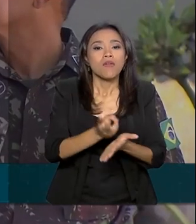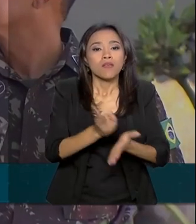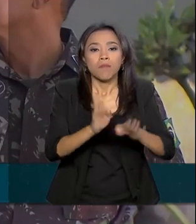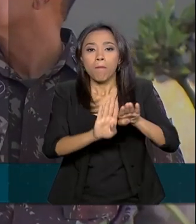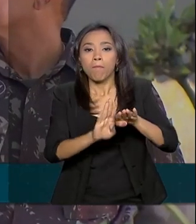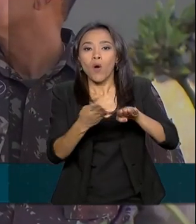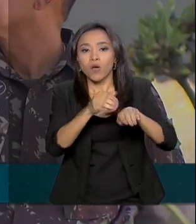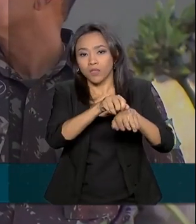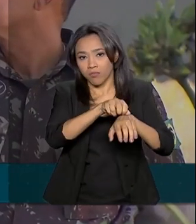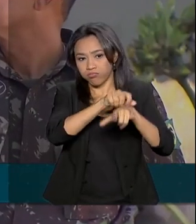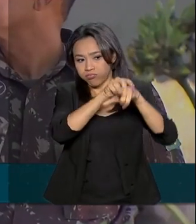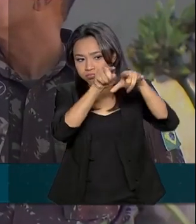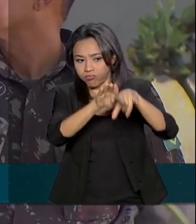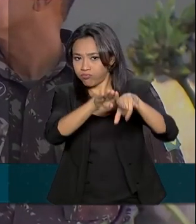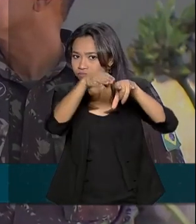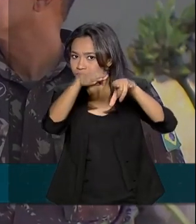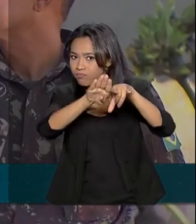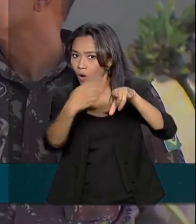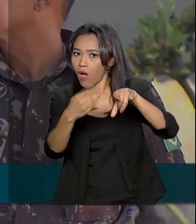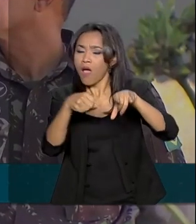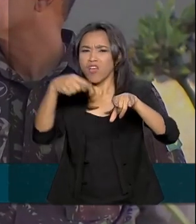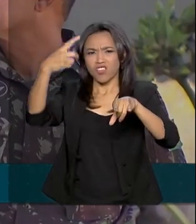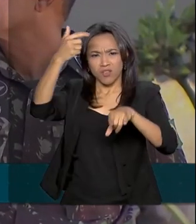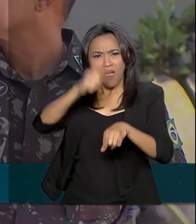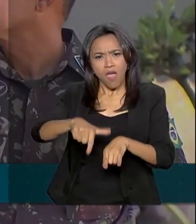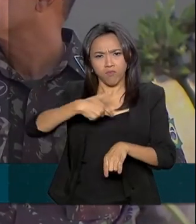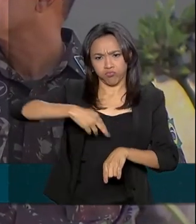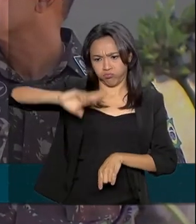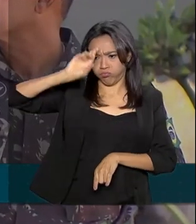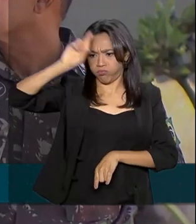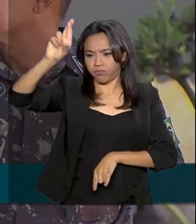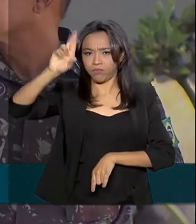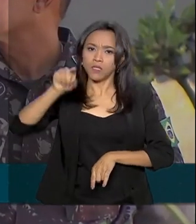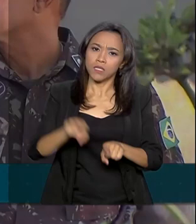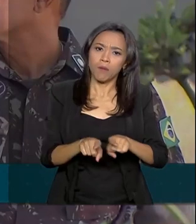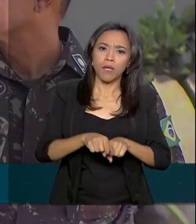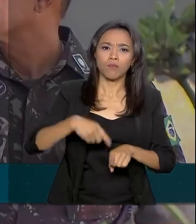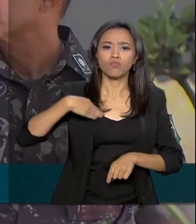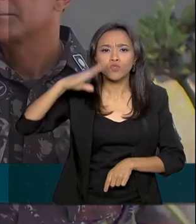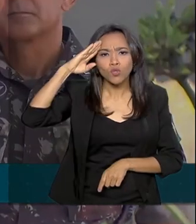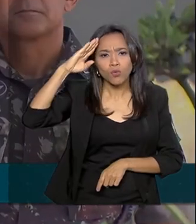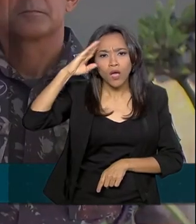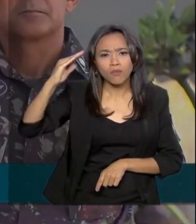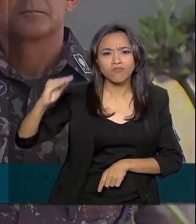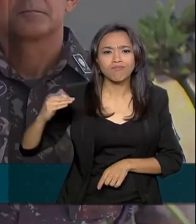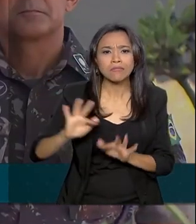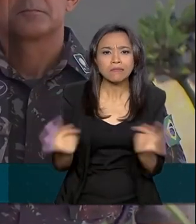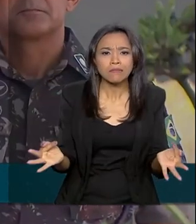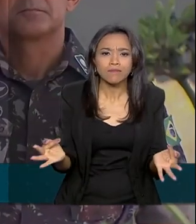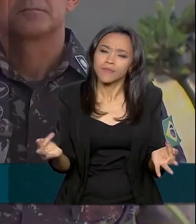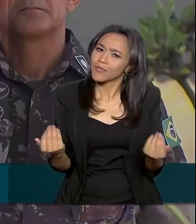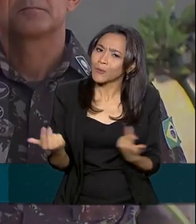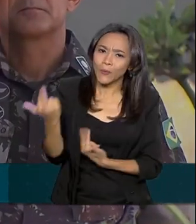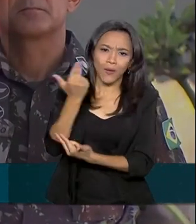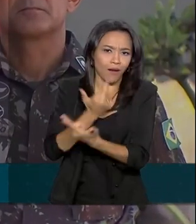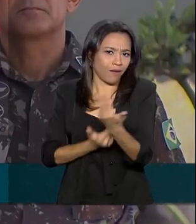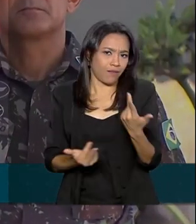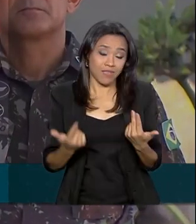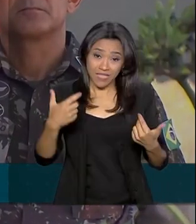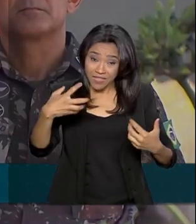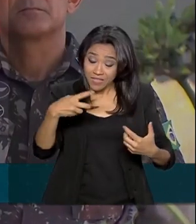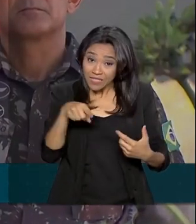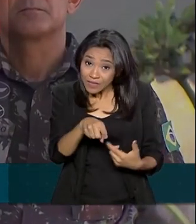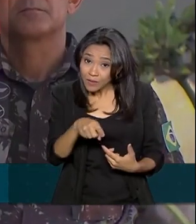do general ao soldado e do soldado ao general. Isso nos orgulha,